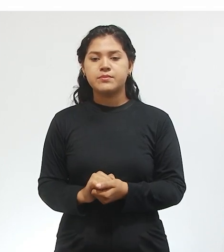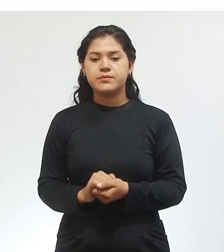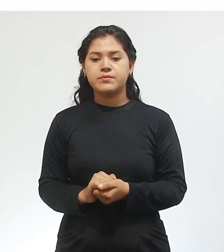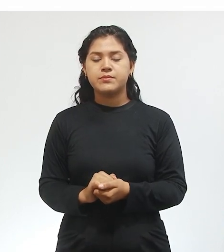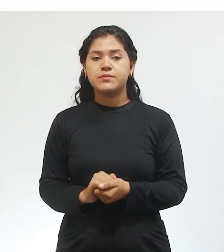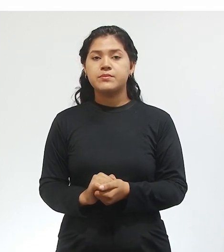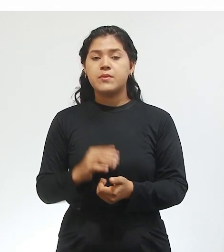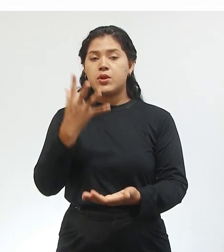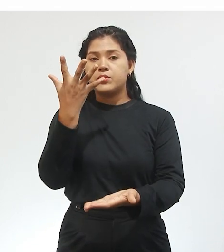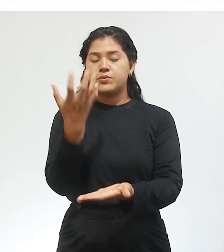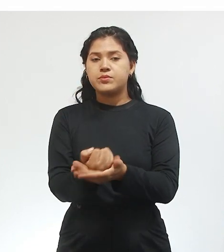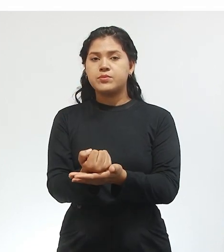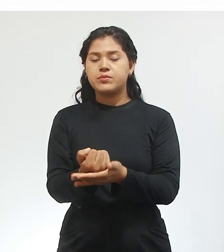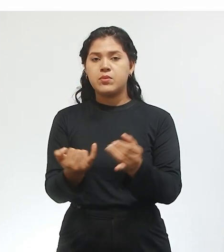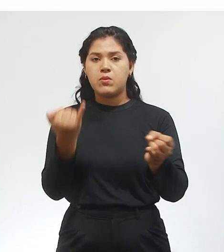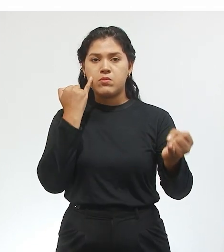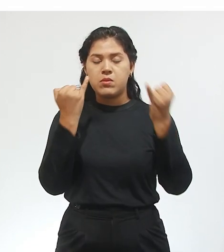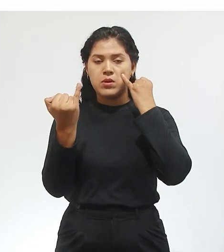registros